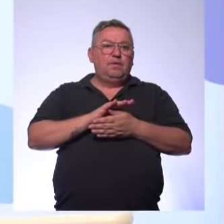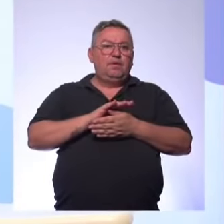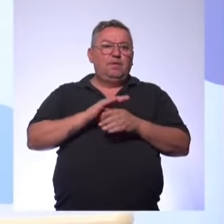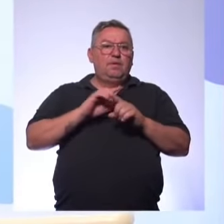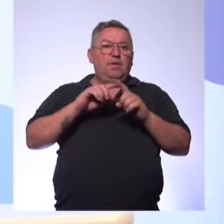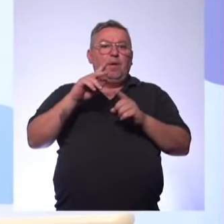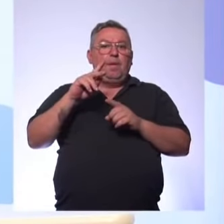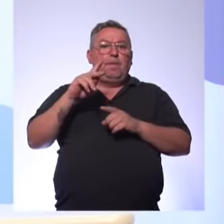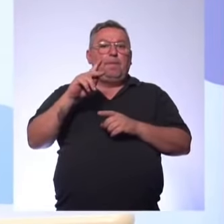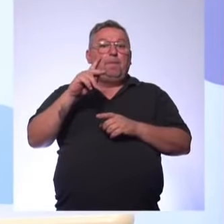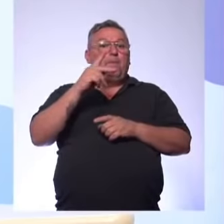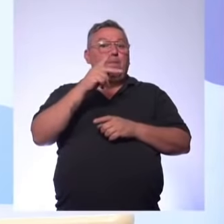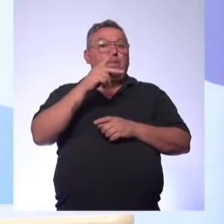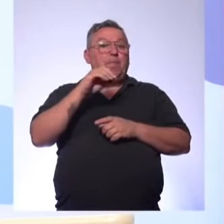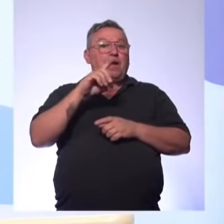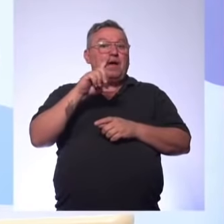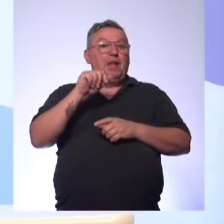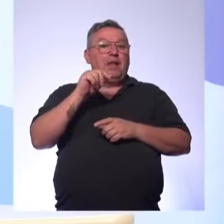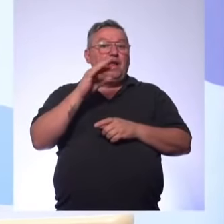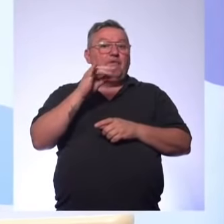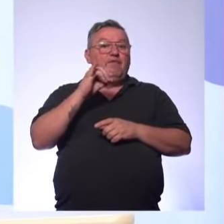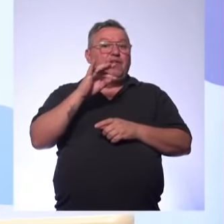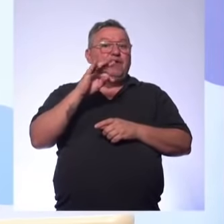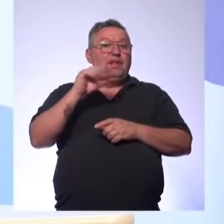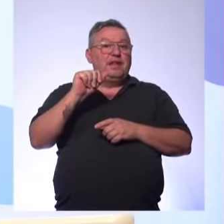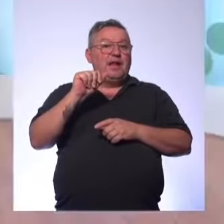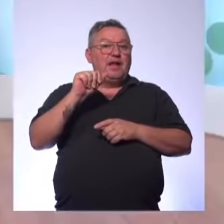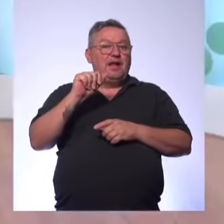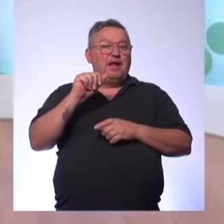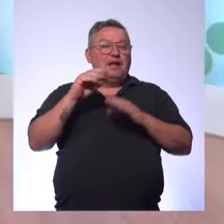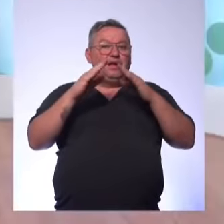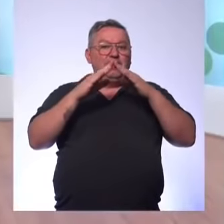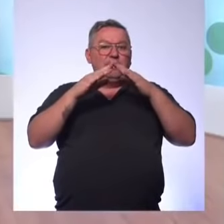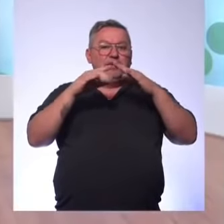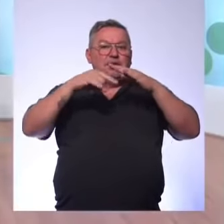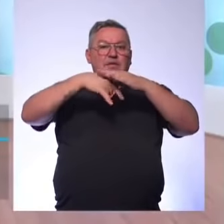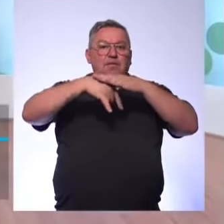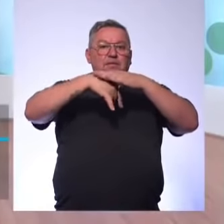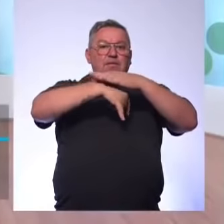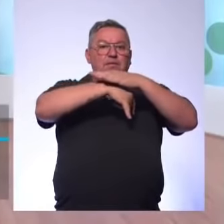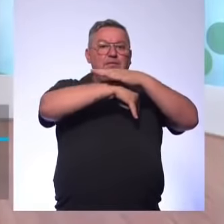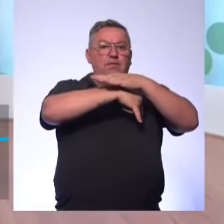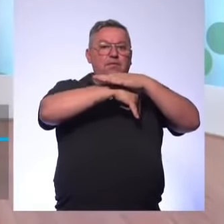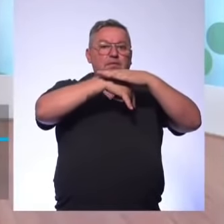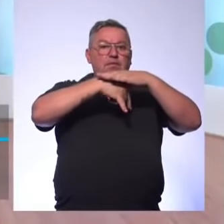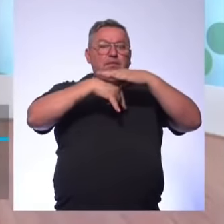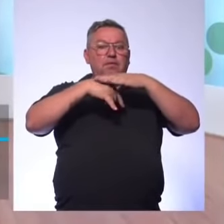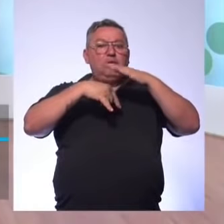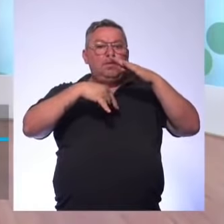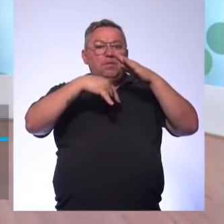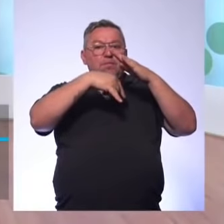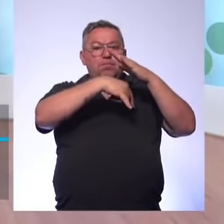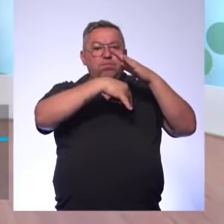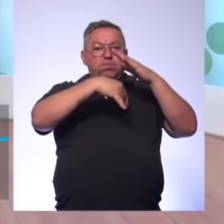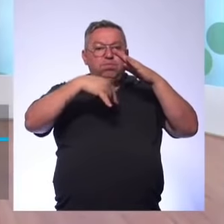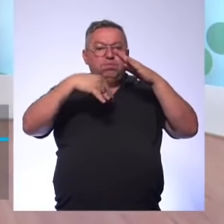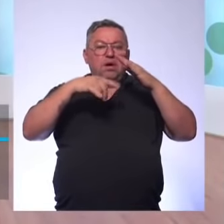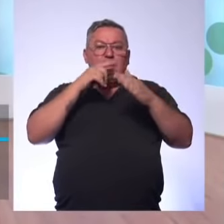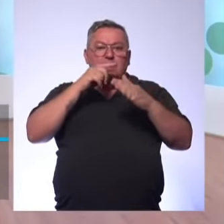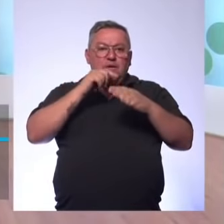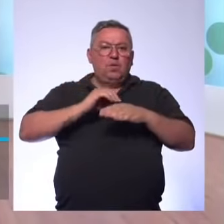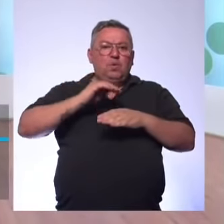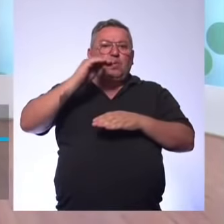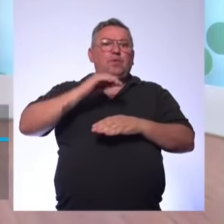palafita. Aprendi nessa aula o que é palafita. São aquelas casas, né, construídas com... Em áreas de alagamento,